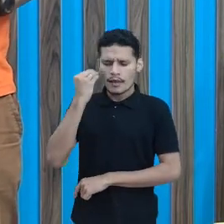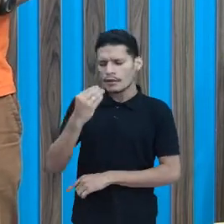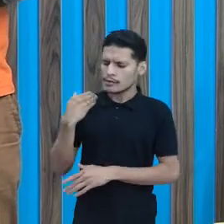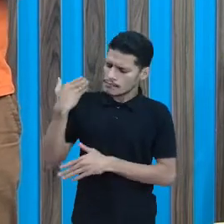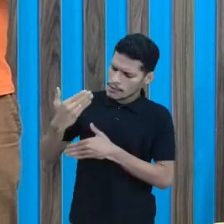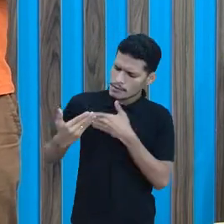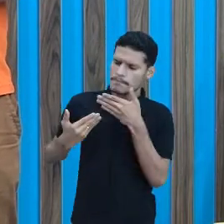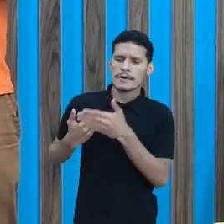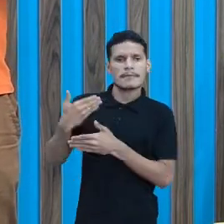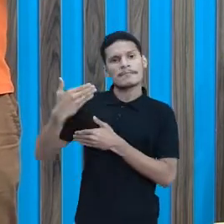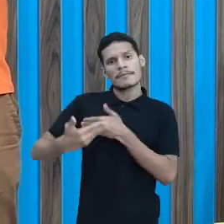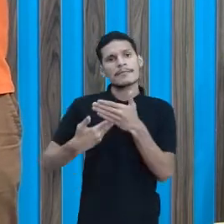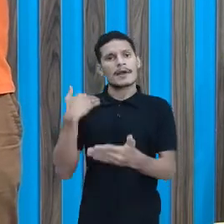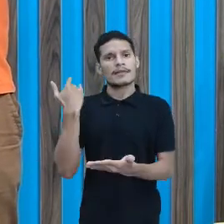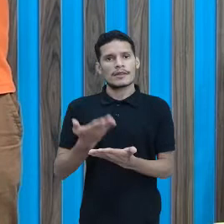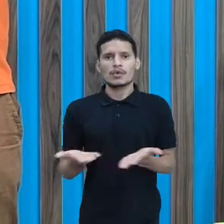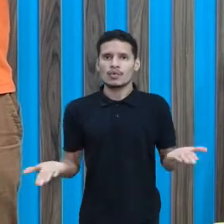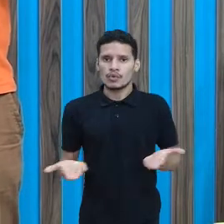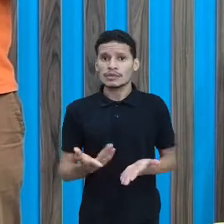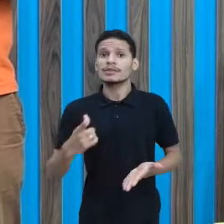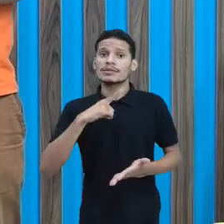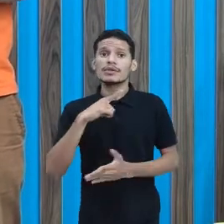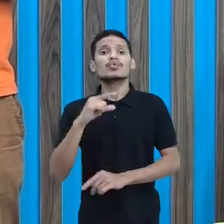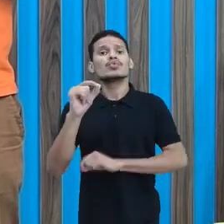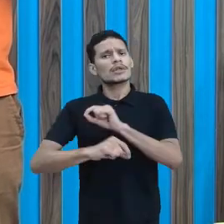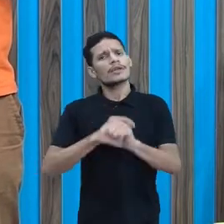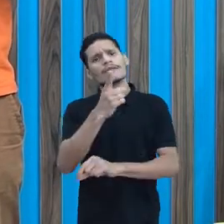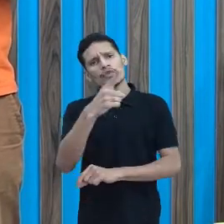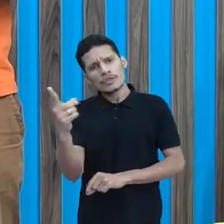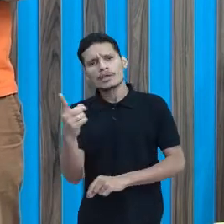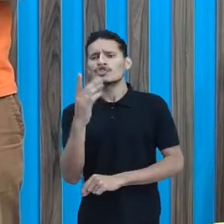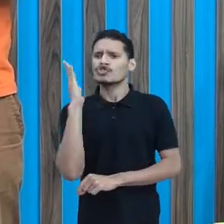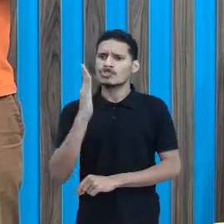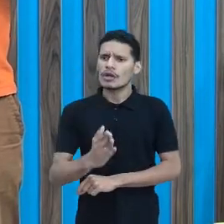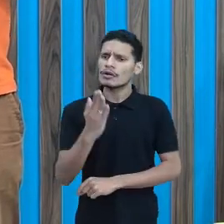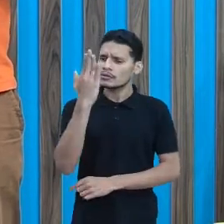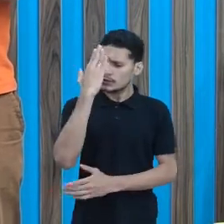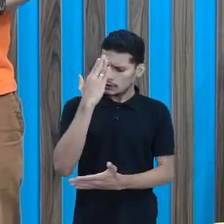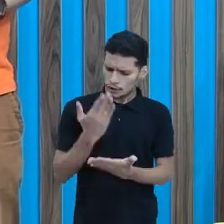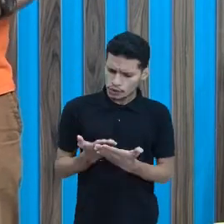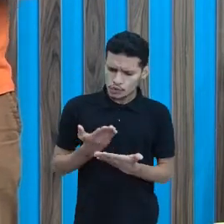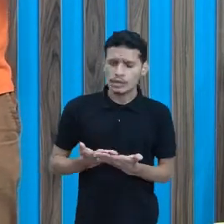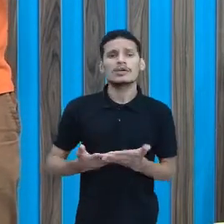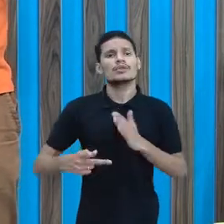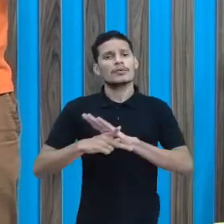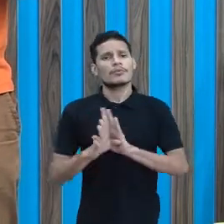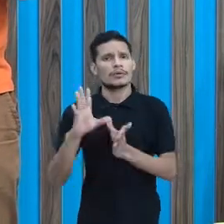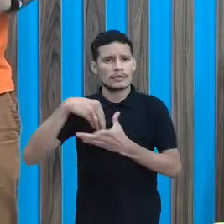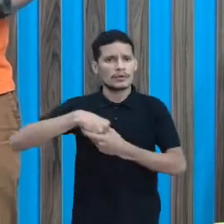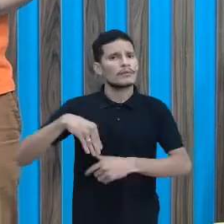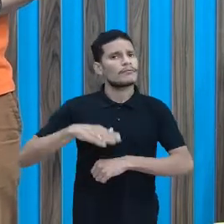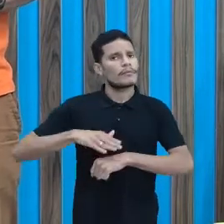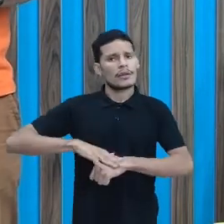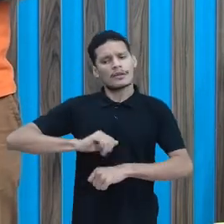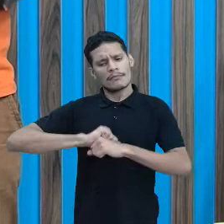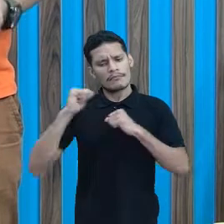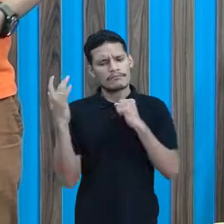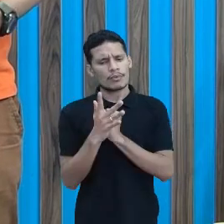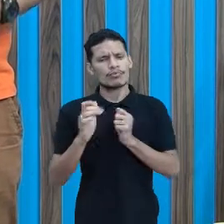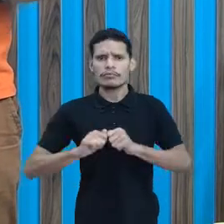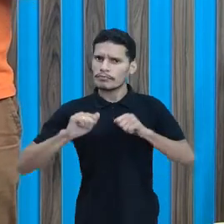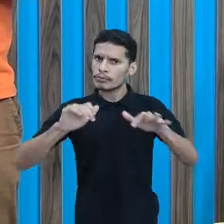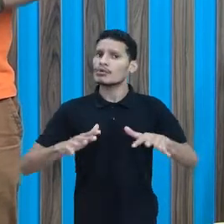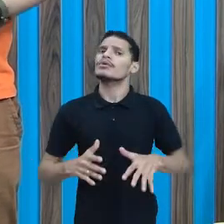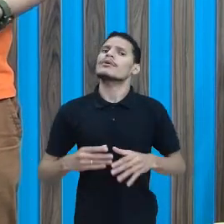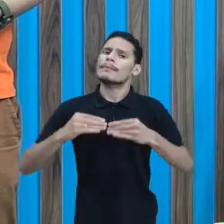bacana e entrou no estudo de vocês, no currículo de vocês, a pandemia, um prejuízo para muita